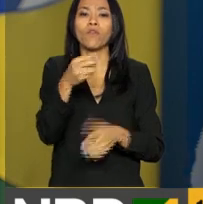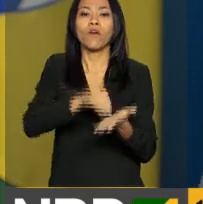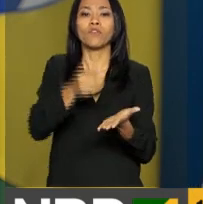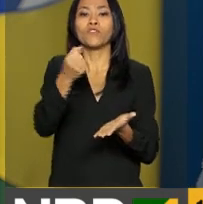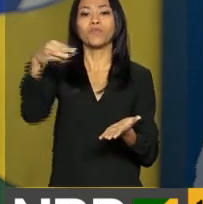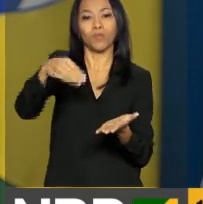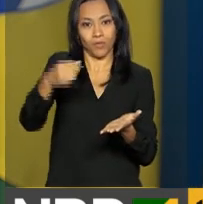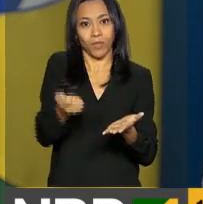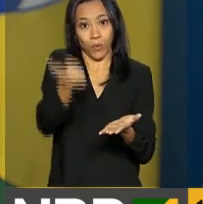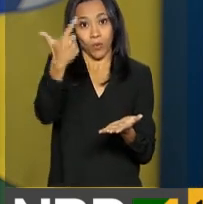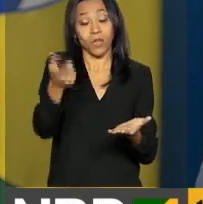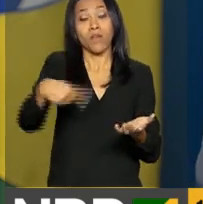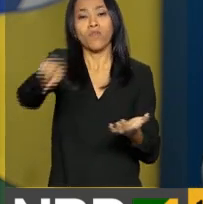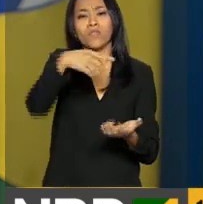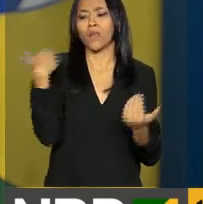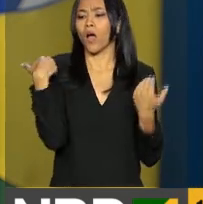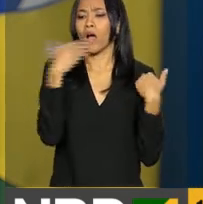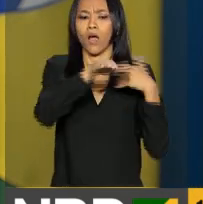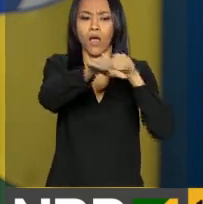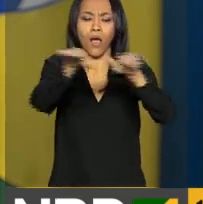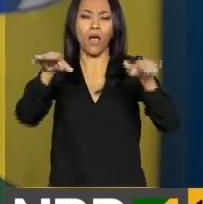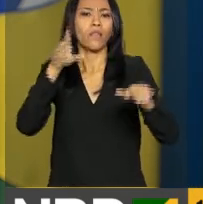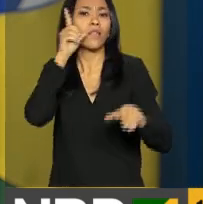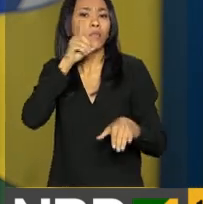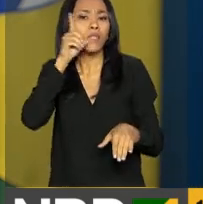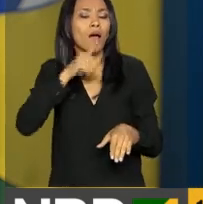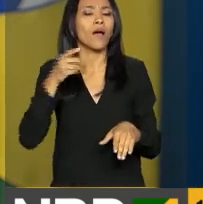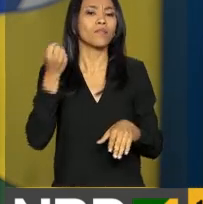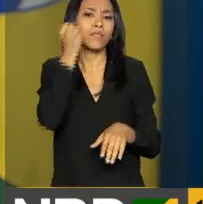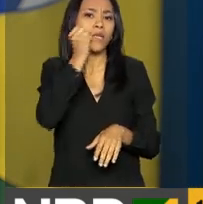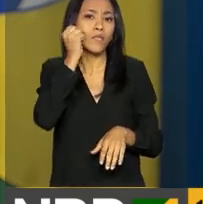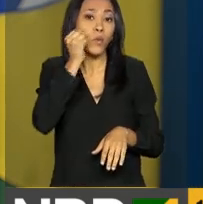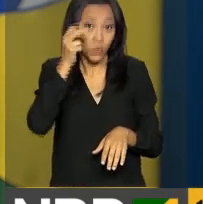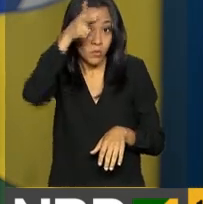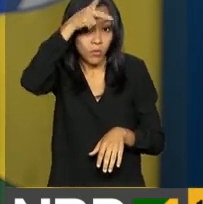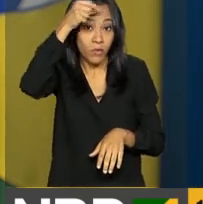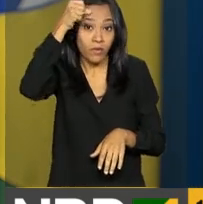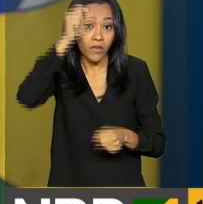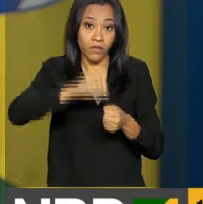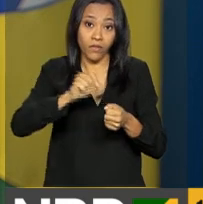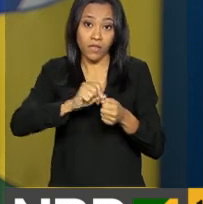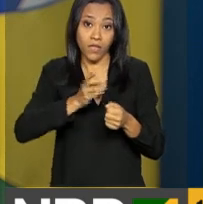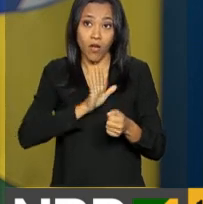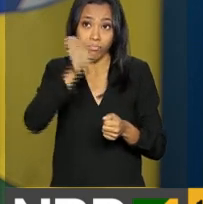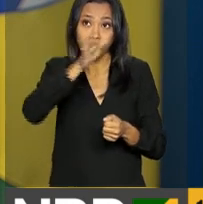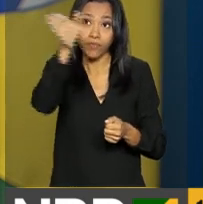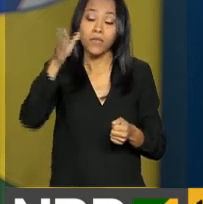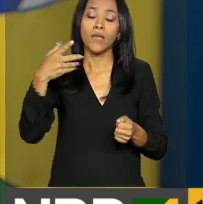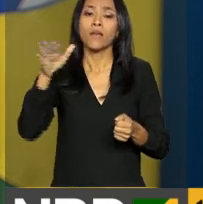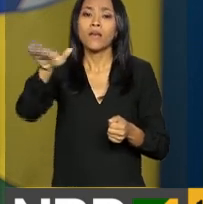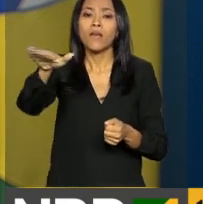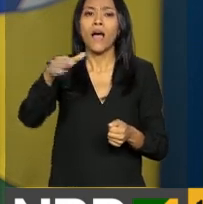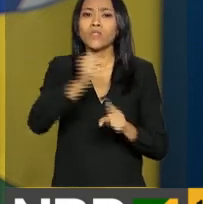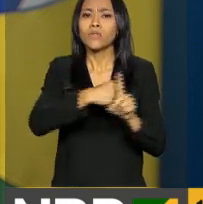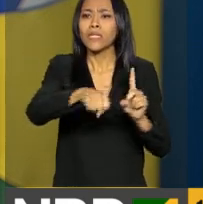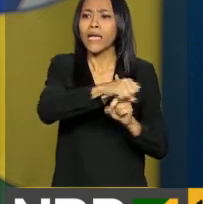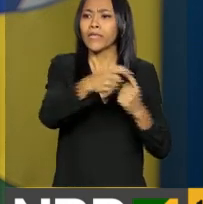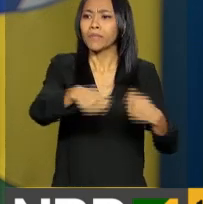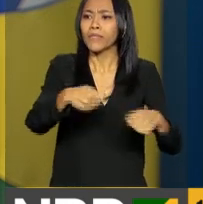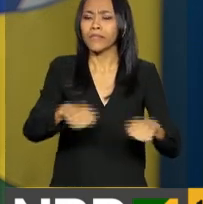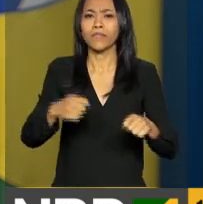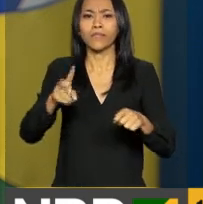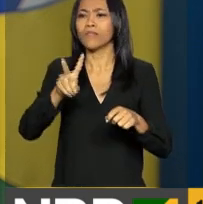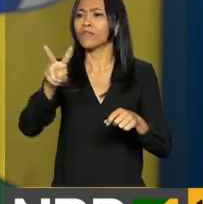dizendo deputados, senadores, dizendo, olha, meu caro, nós aqui, a sociedade quer isso, a sociedade precisa disso, ninguém será